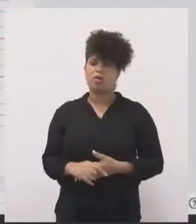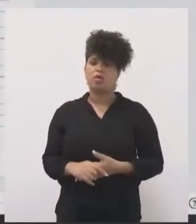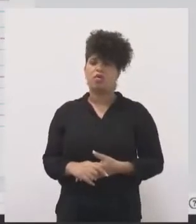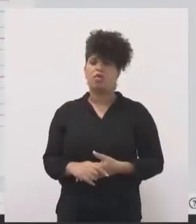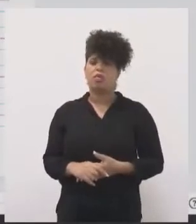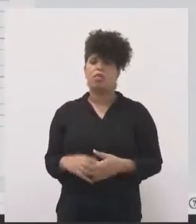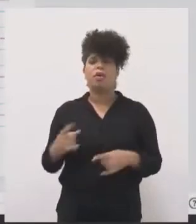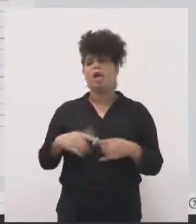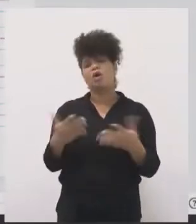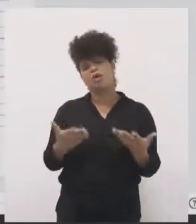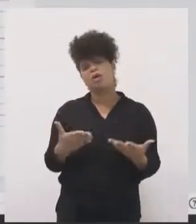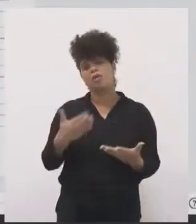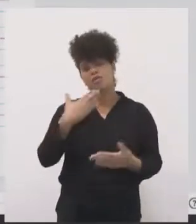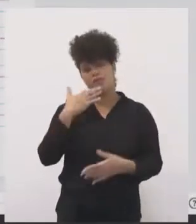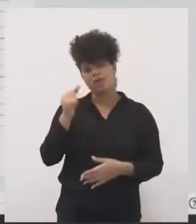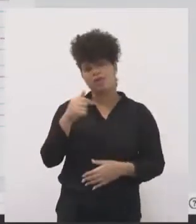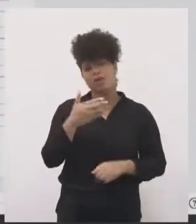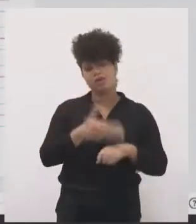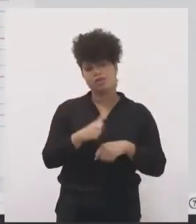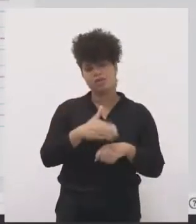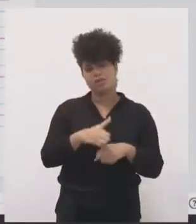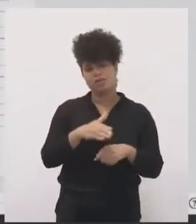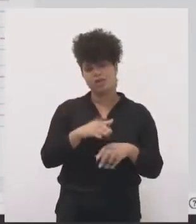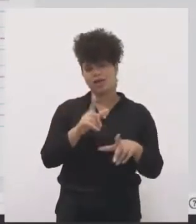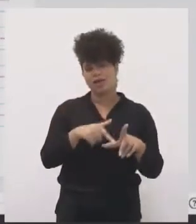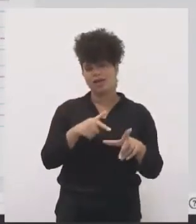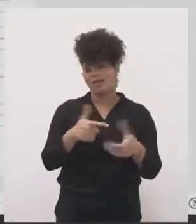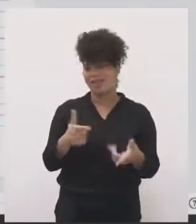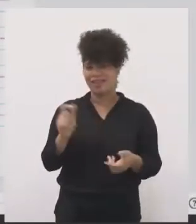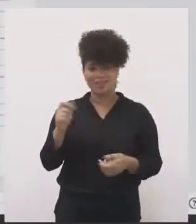nesse momento que ele pratique aí o ABCD.